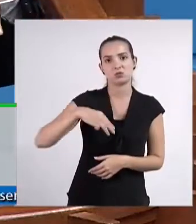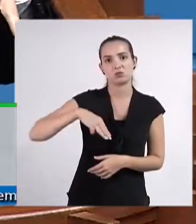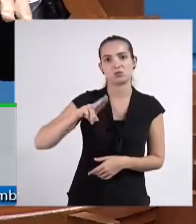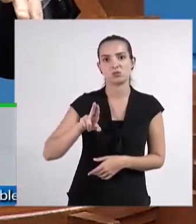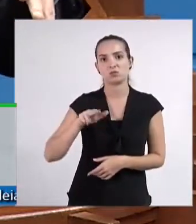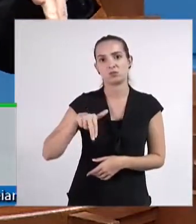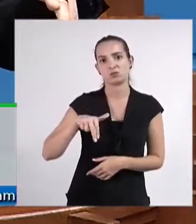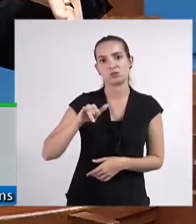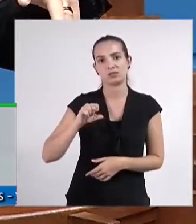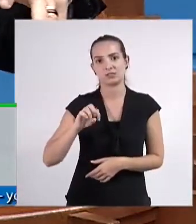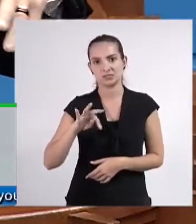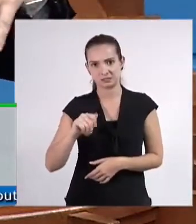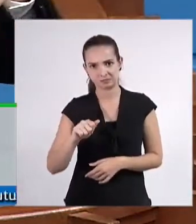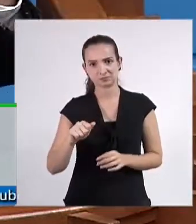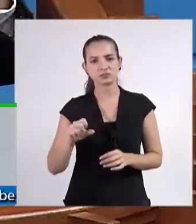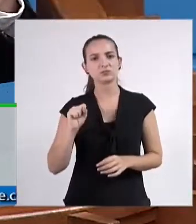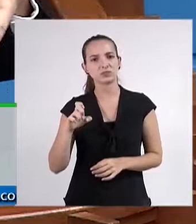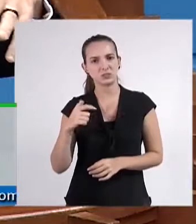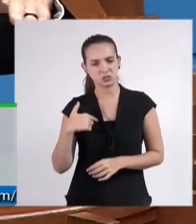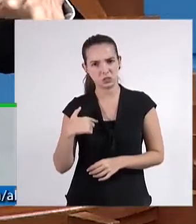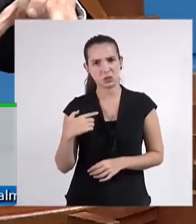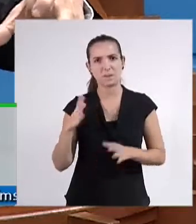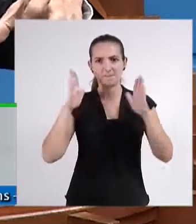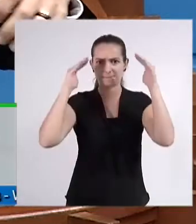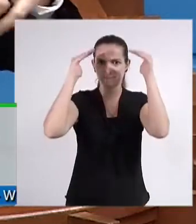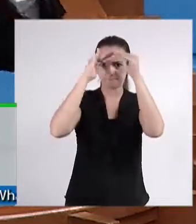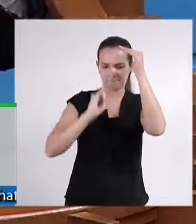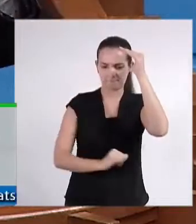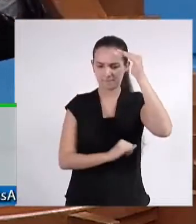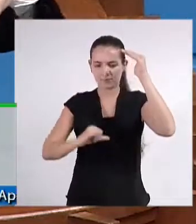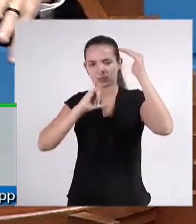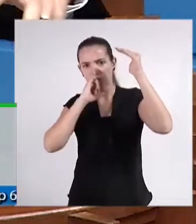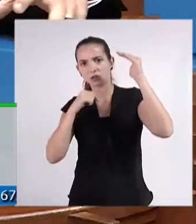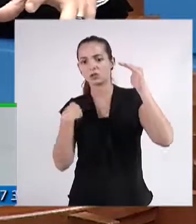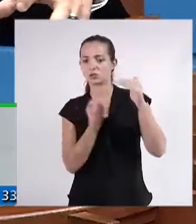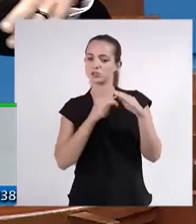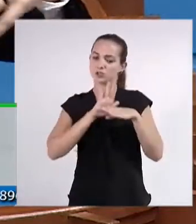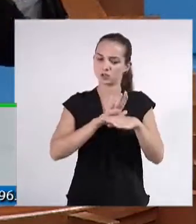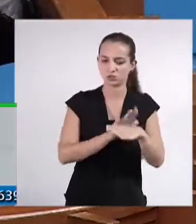fosse aquele bispo que ficasse falando, só vamos ajudar os pobres, vamos ser